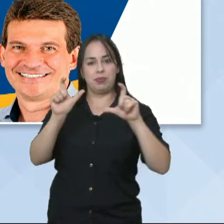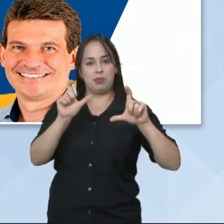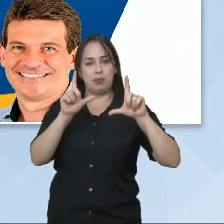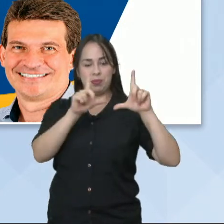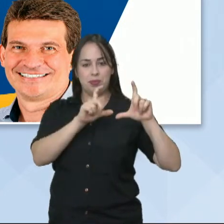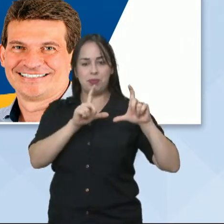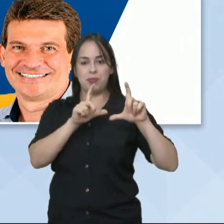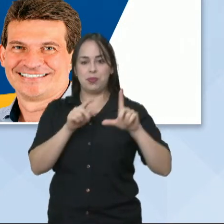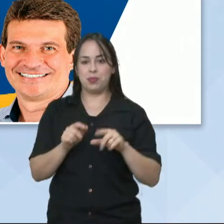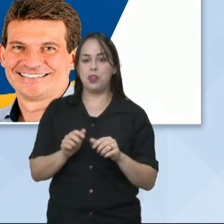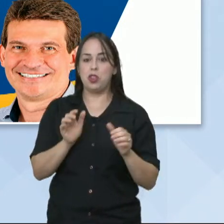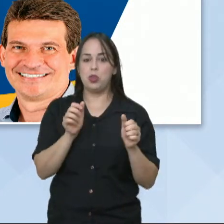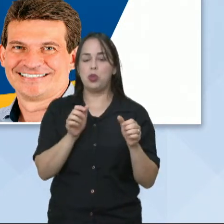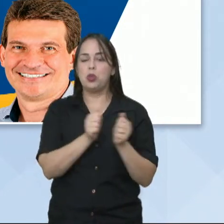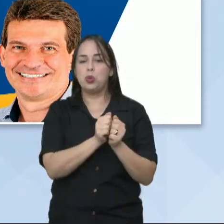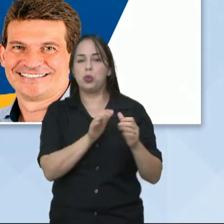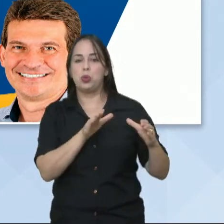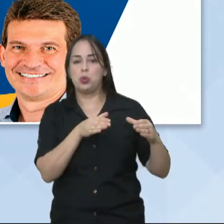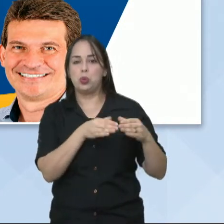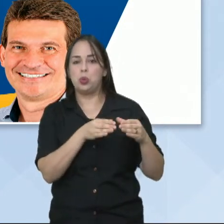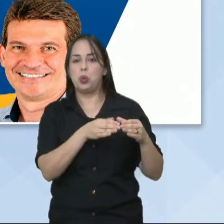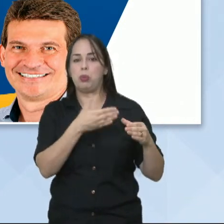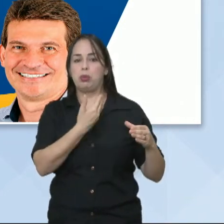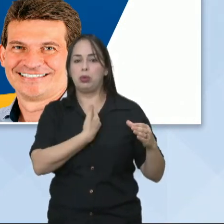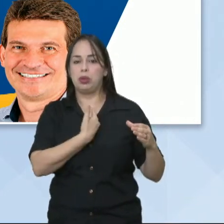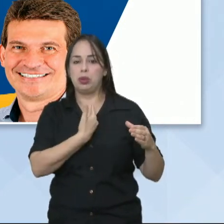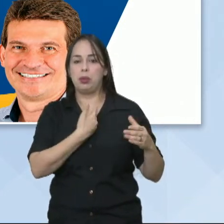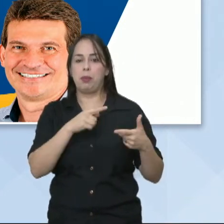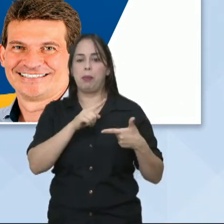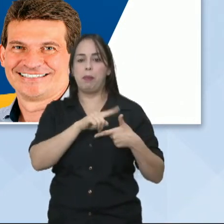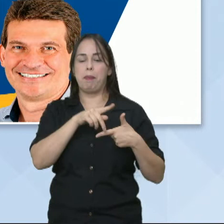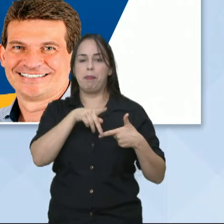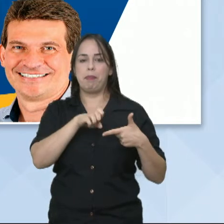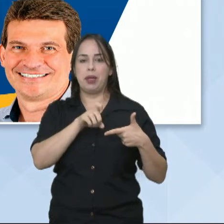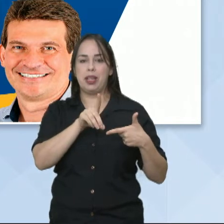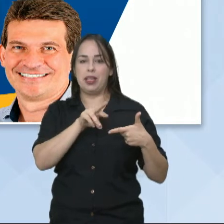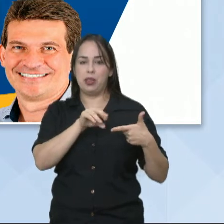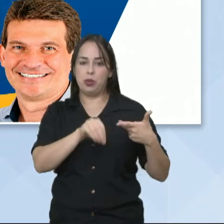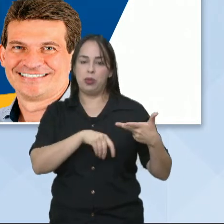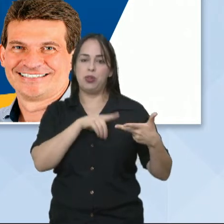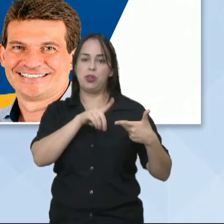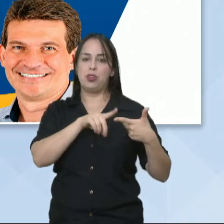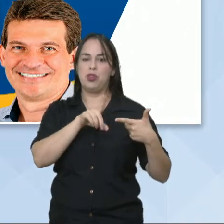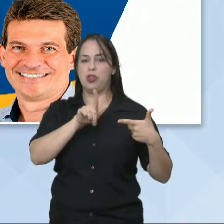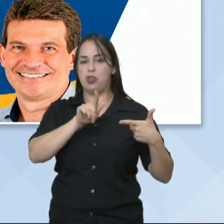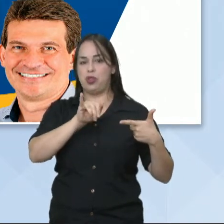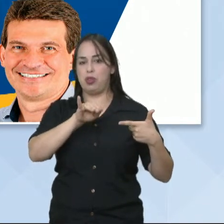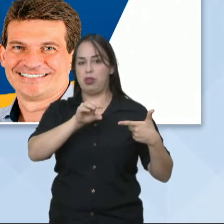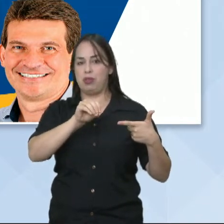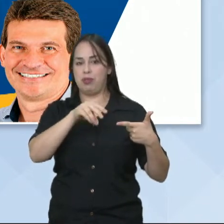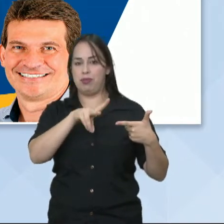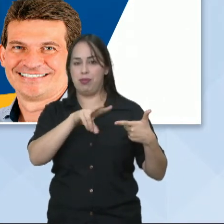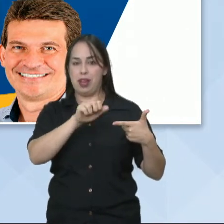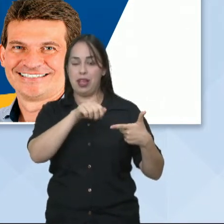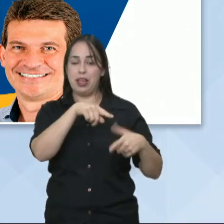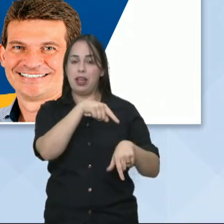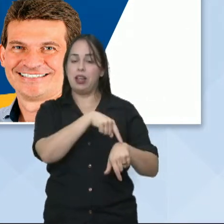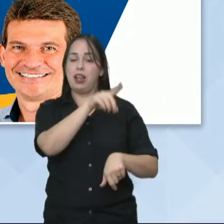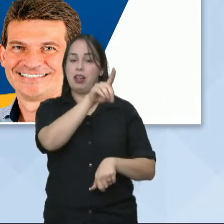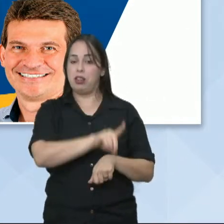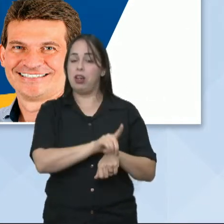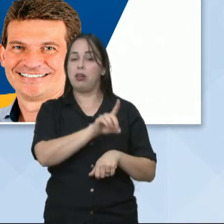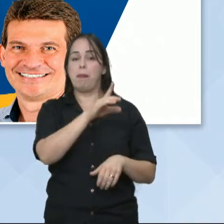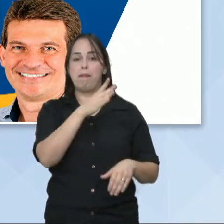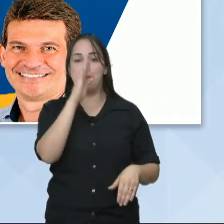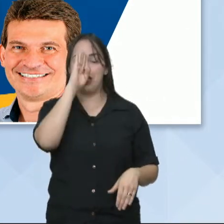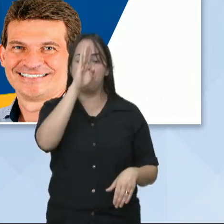todos os amigos, com o Pedro, com o Giovanni, que são os diretores, os principais